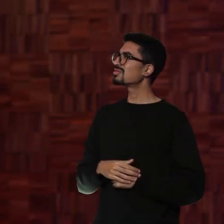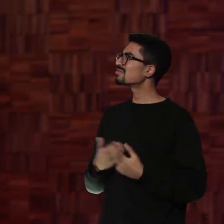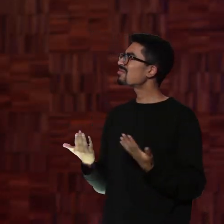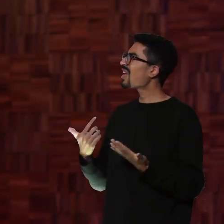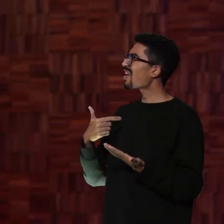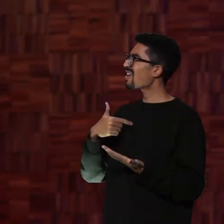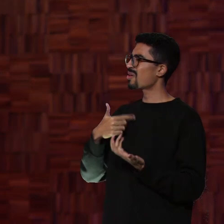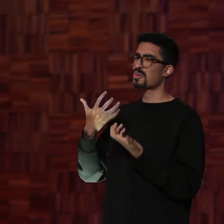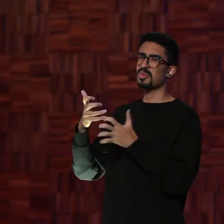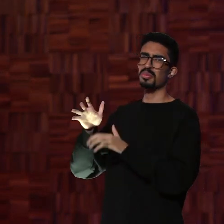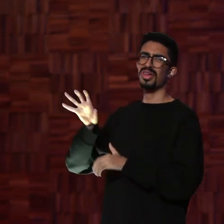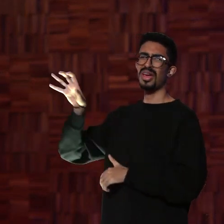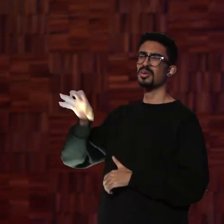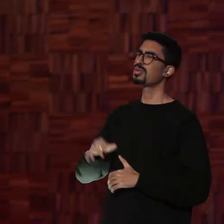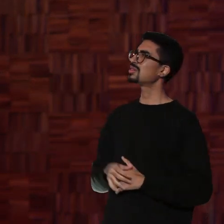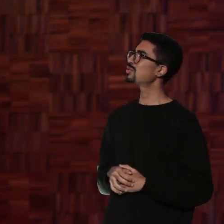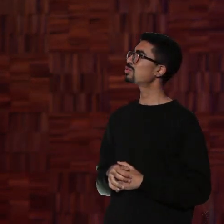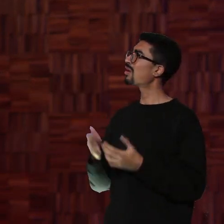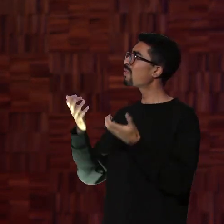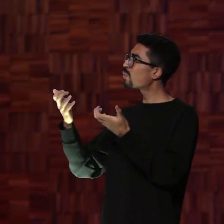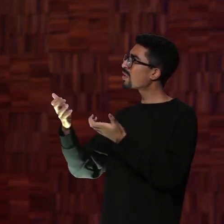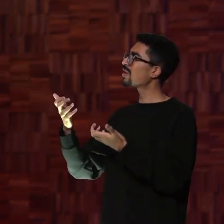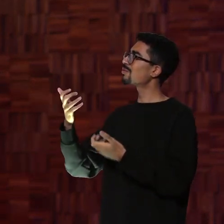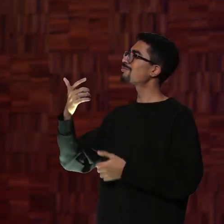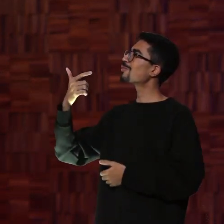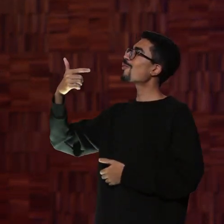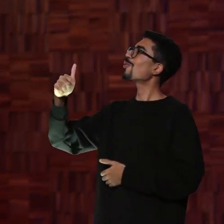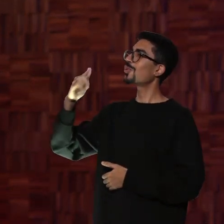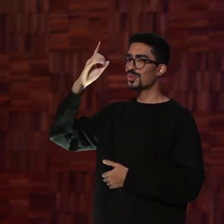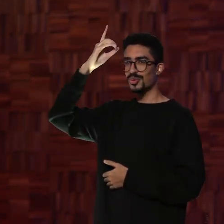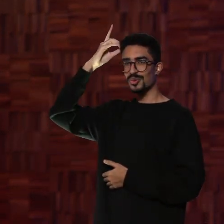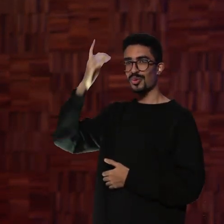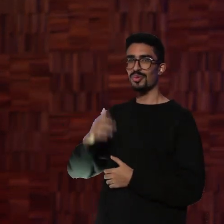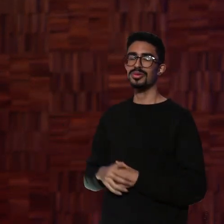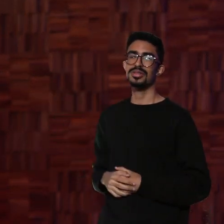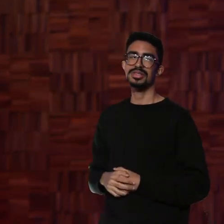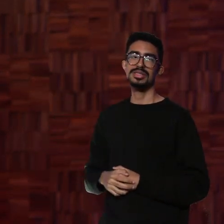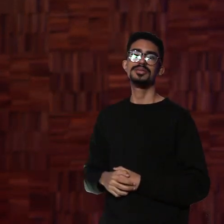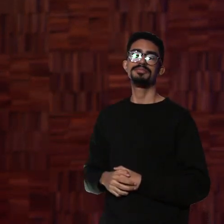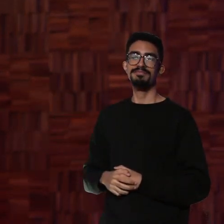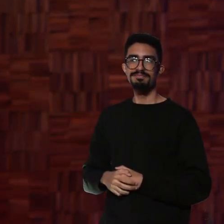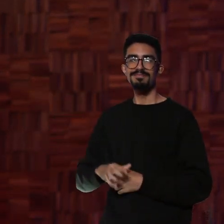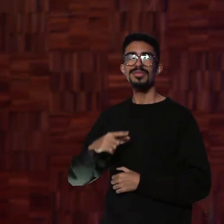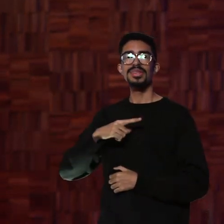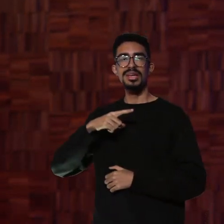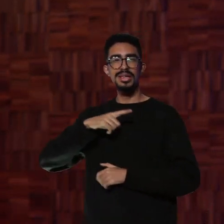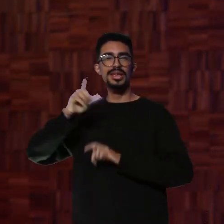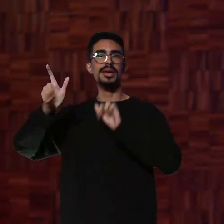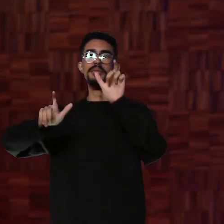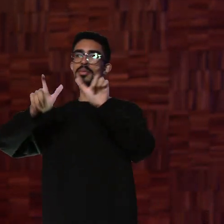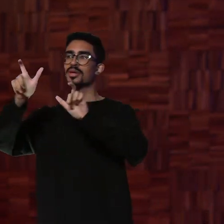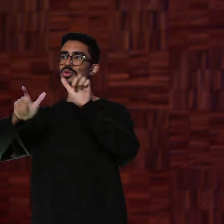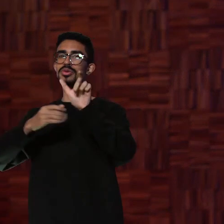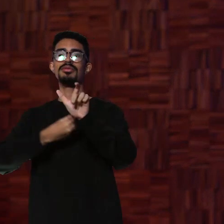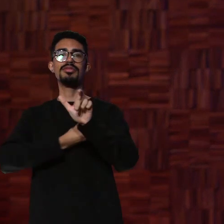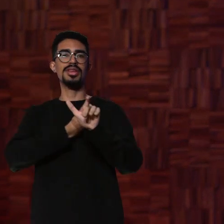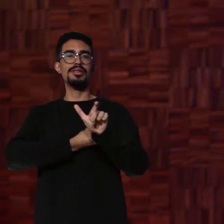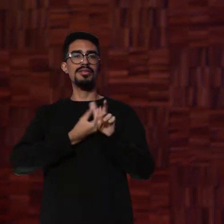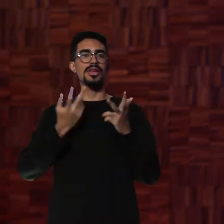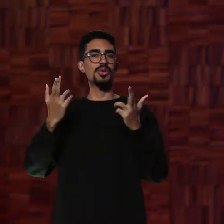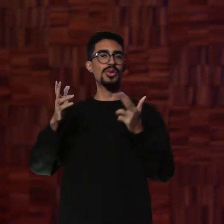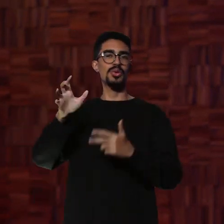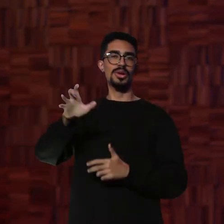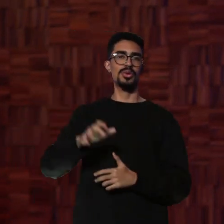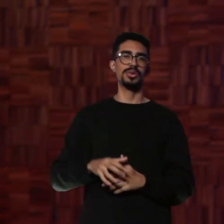E tem muita gente vivendo assim. Que Deus abençoou, que Deus deu palavra, que Deus colocou tantas coisas especiais